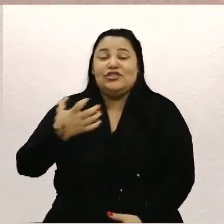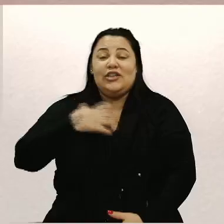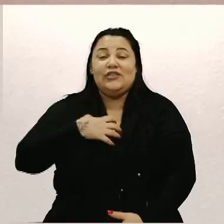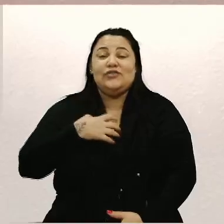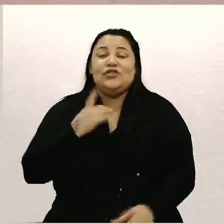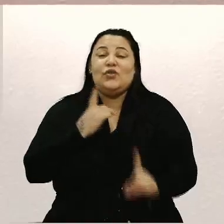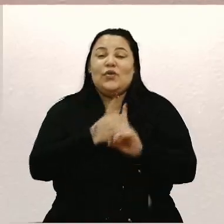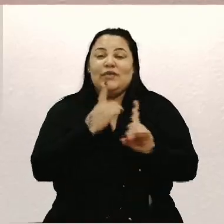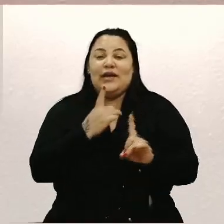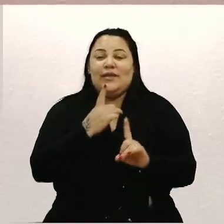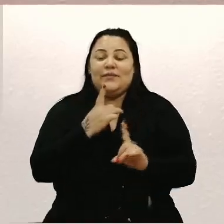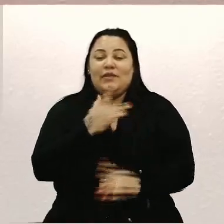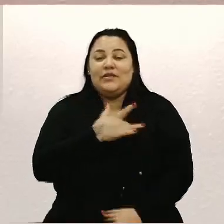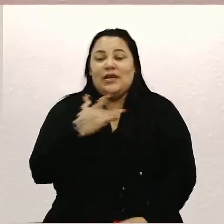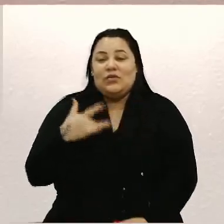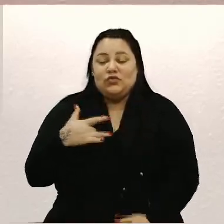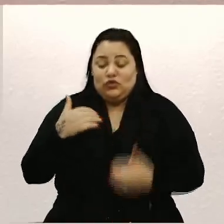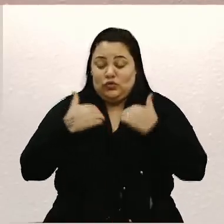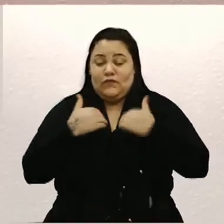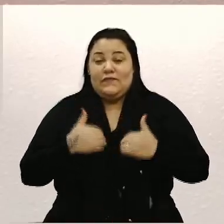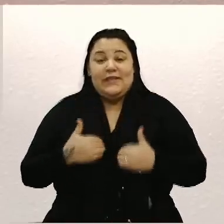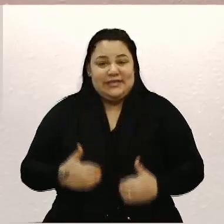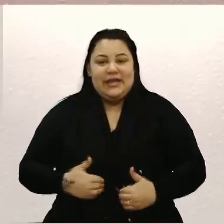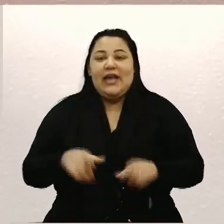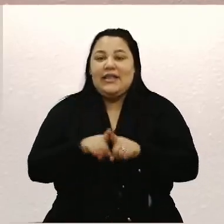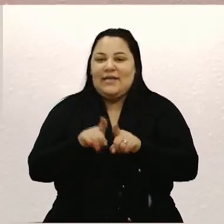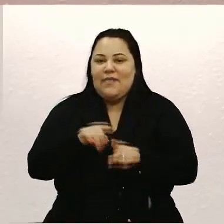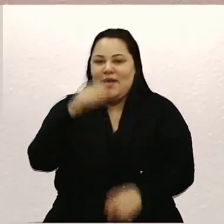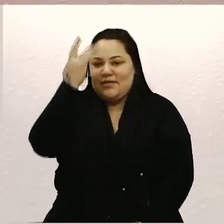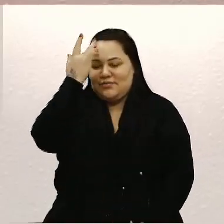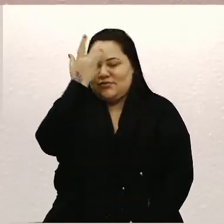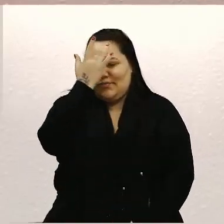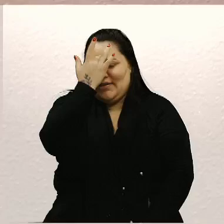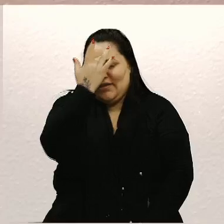a saúde física e a saúde mental tão